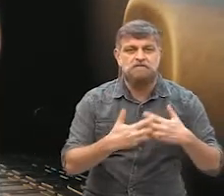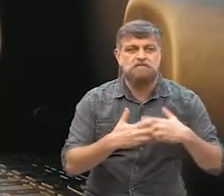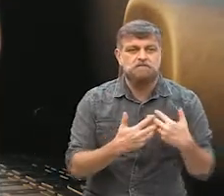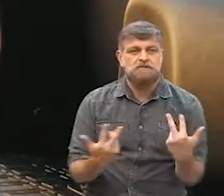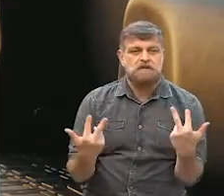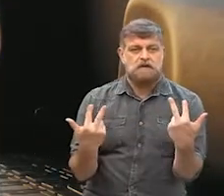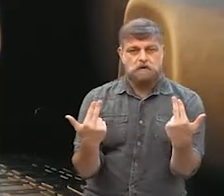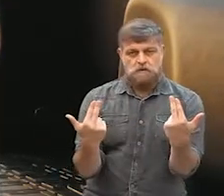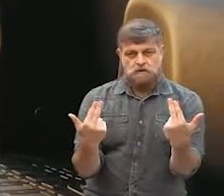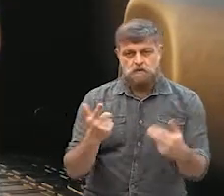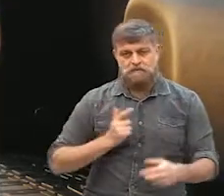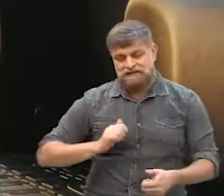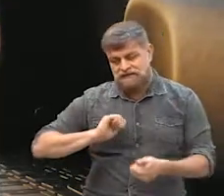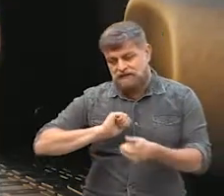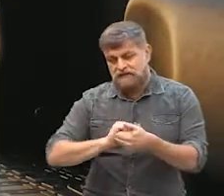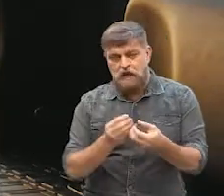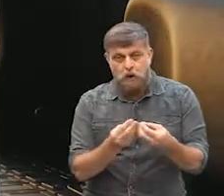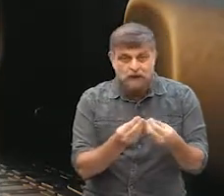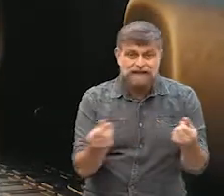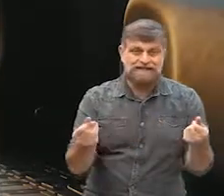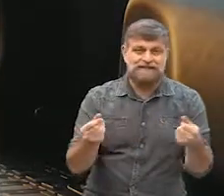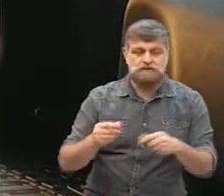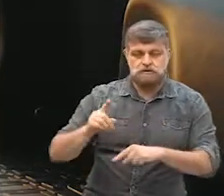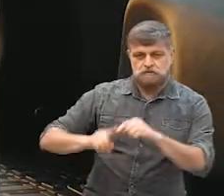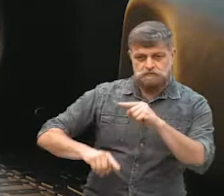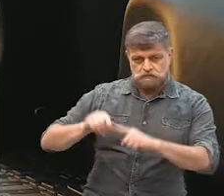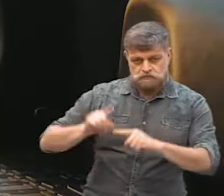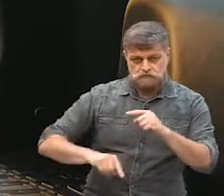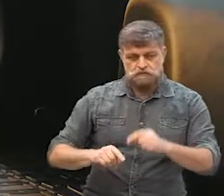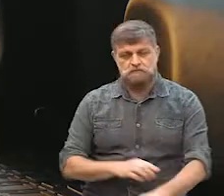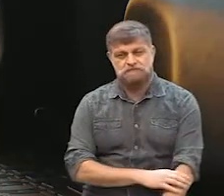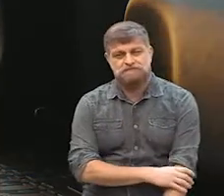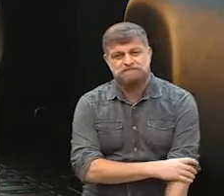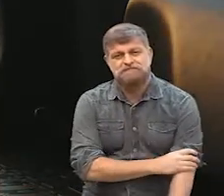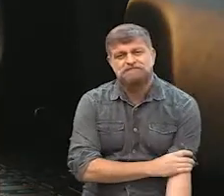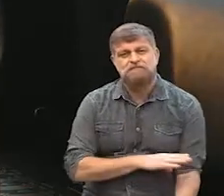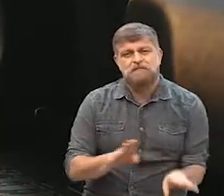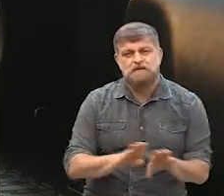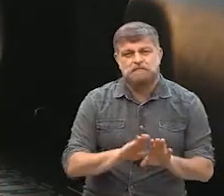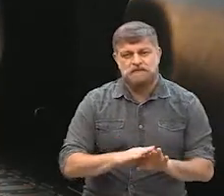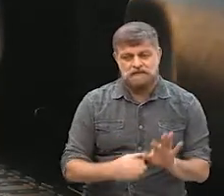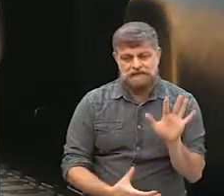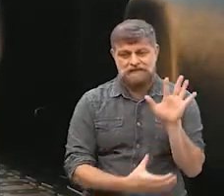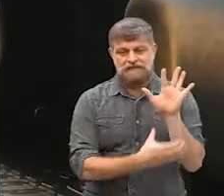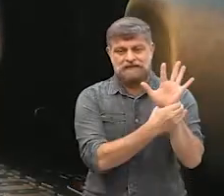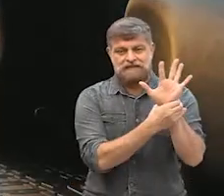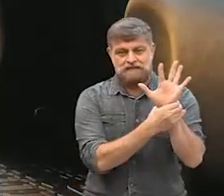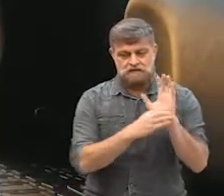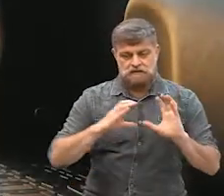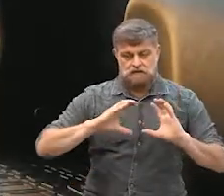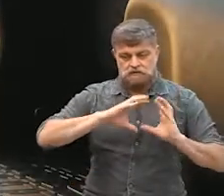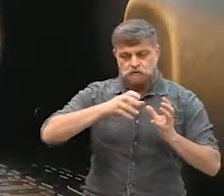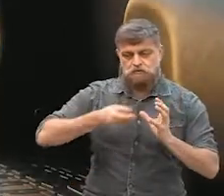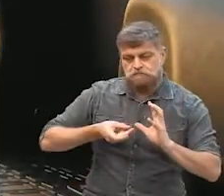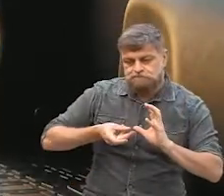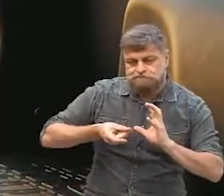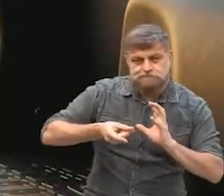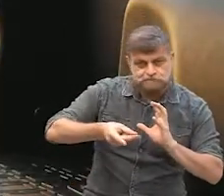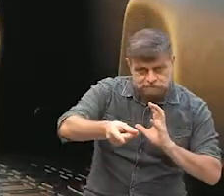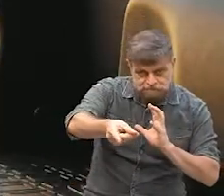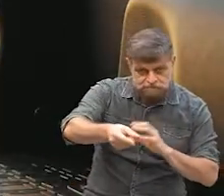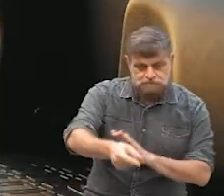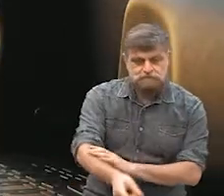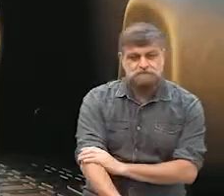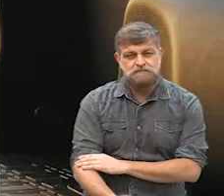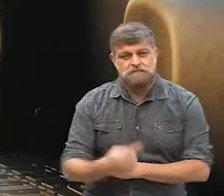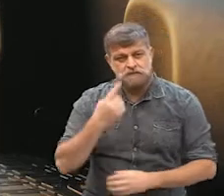para levar a mesma quantidade de produto. Então, a questão da sustentabilidade, ela permeia o mundo todo. O que a gente